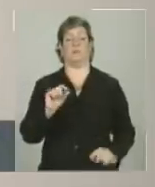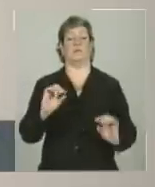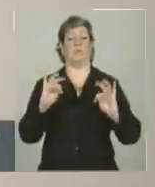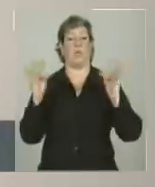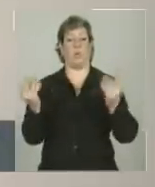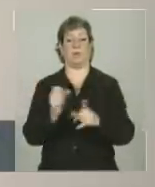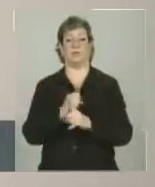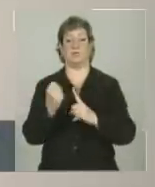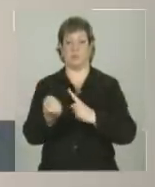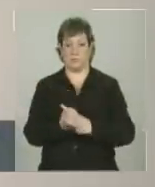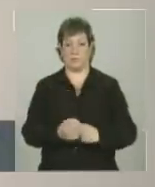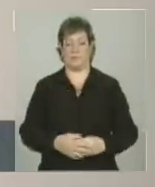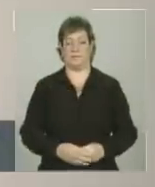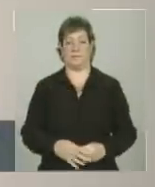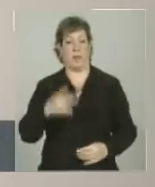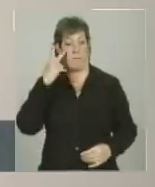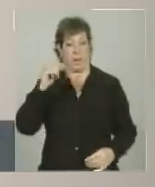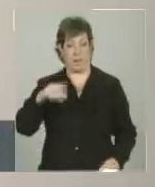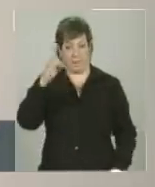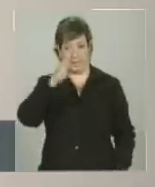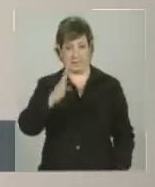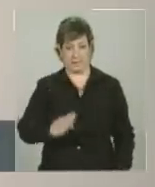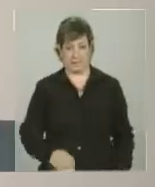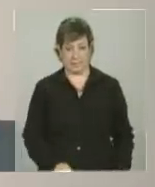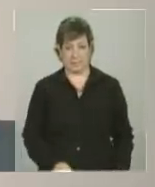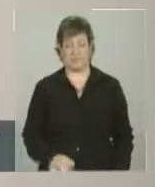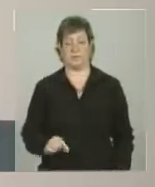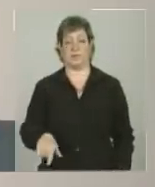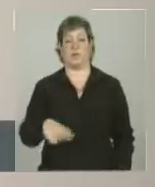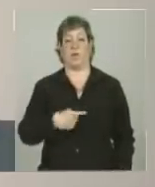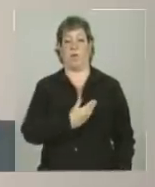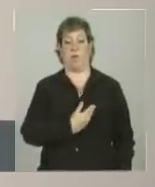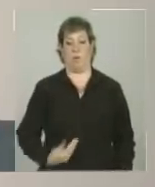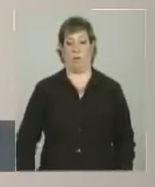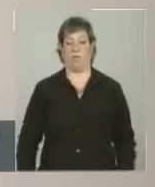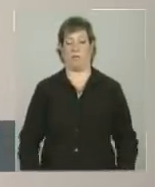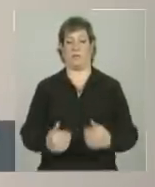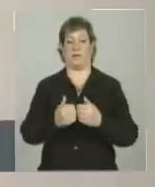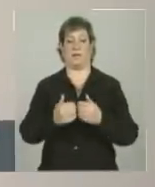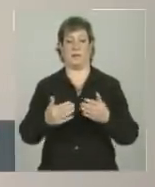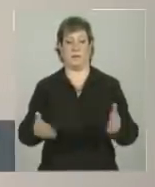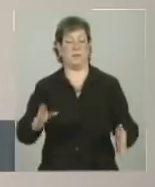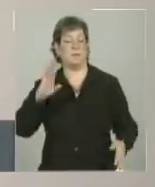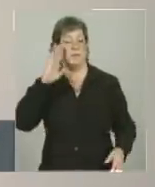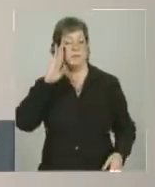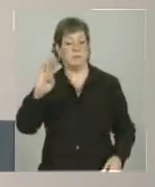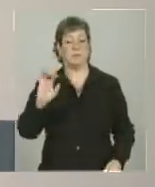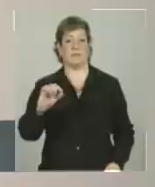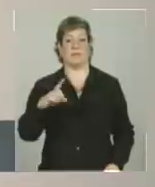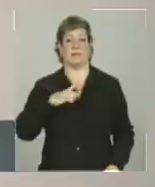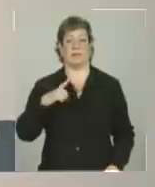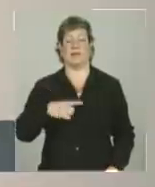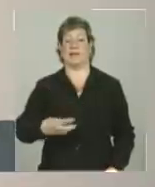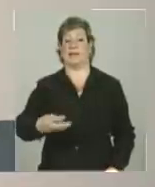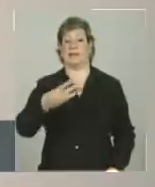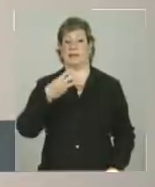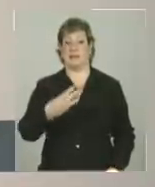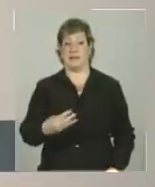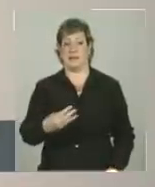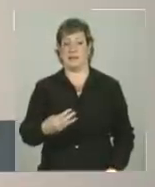sociedade. Para o Brasil, o governo aberto fundamenta-se em três